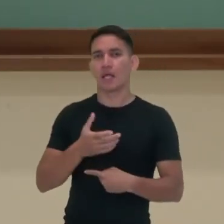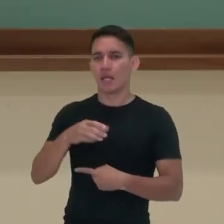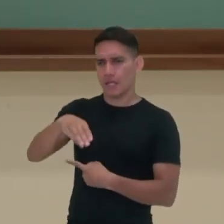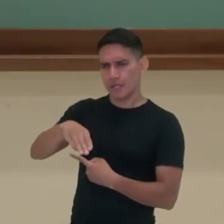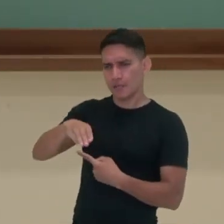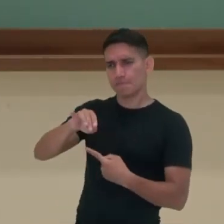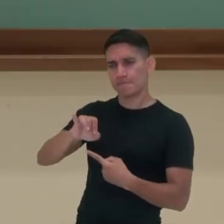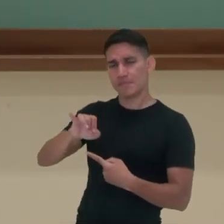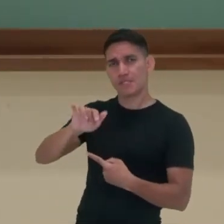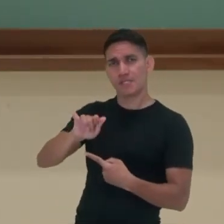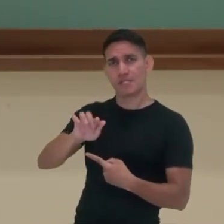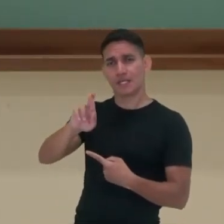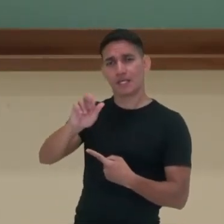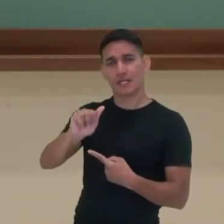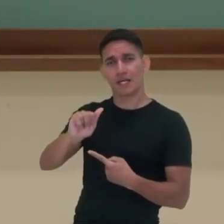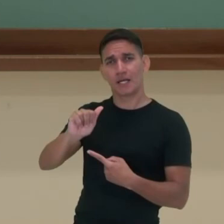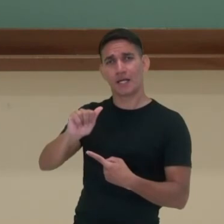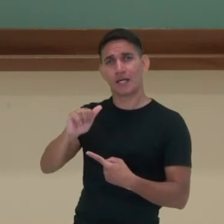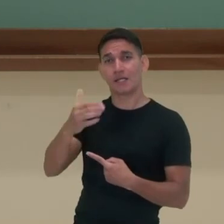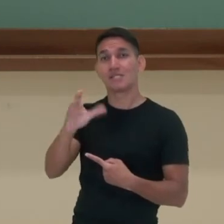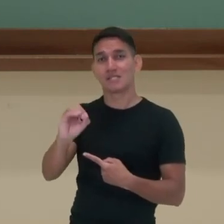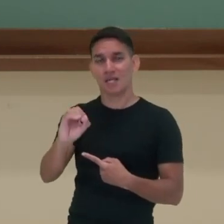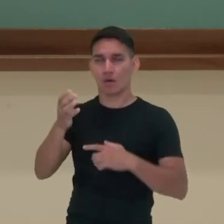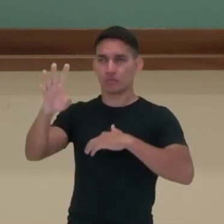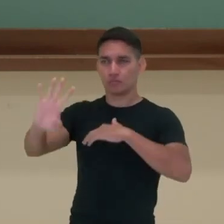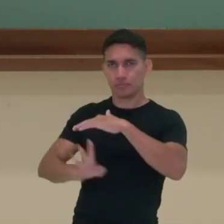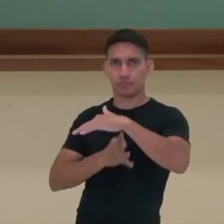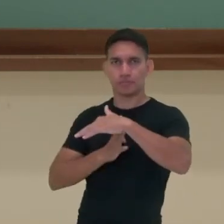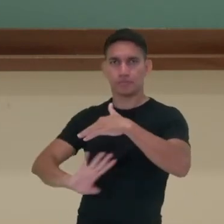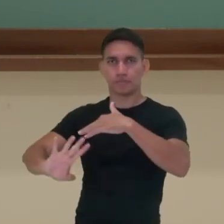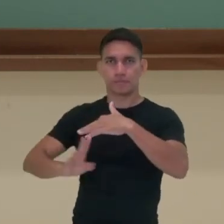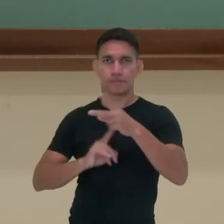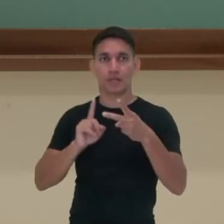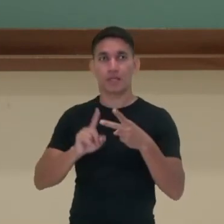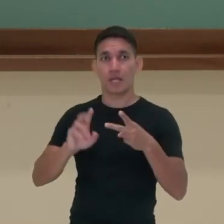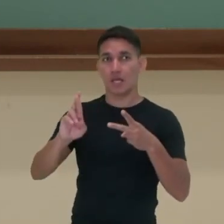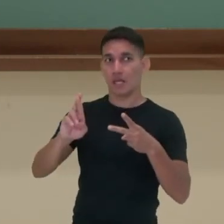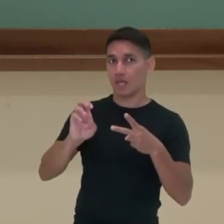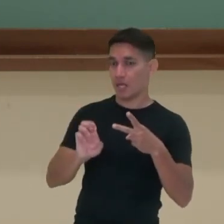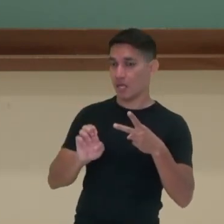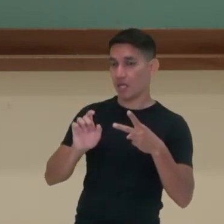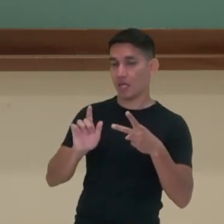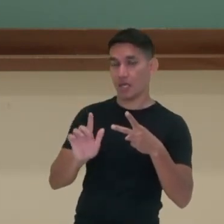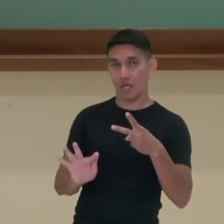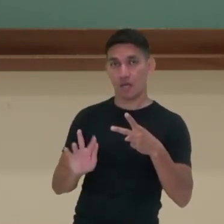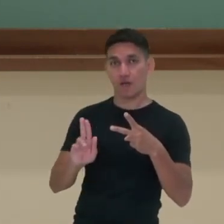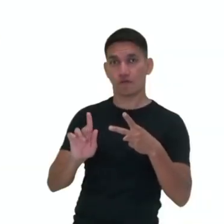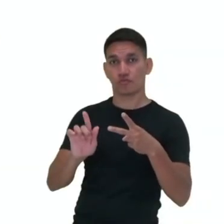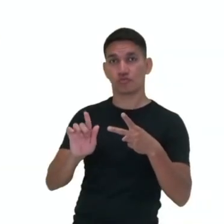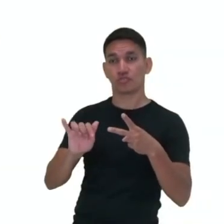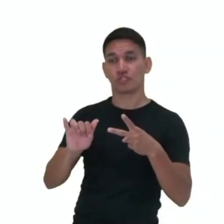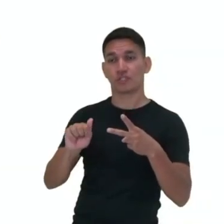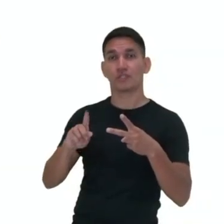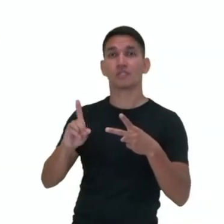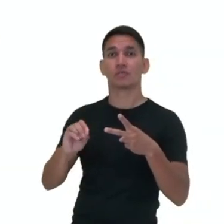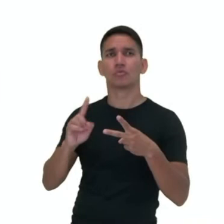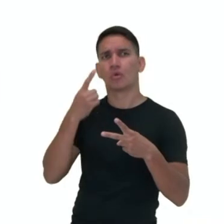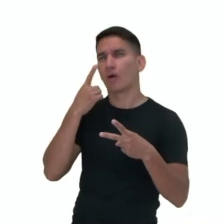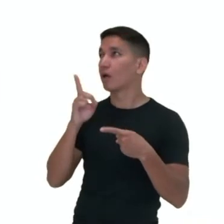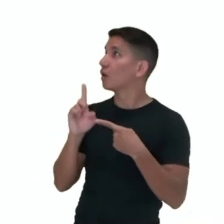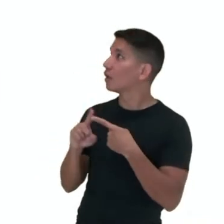migração e refugiados. Tem uma diferença aí, tá bom? Então, olha só, repare nesses dois desenhos aí que nós vamos mostrar. Olha só.